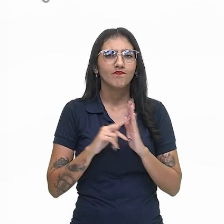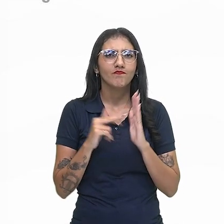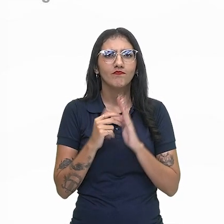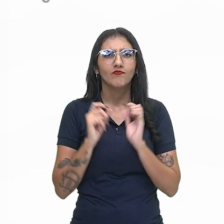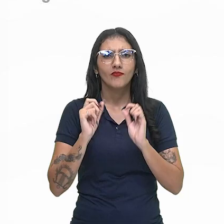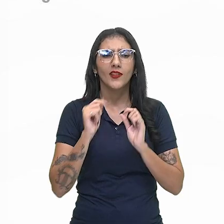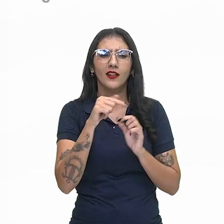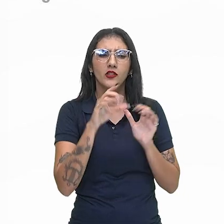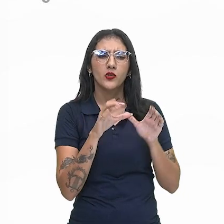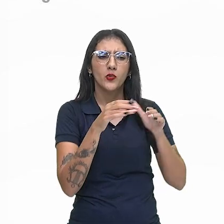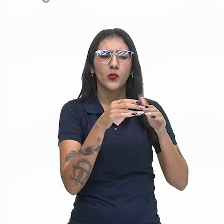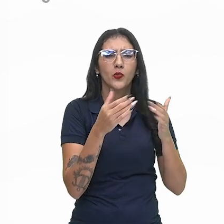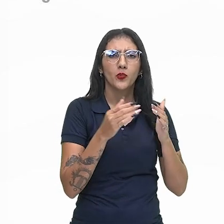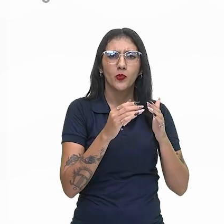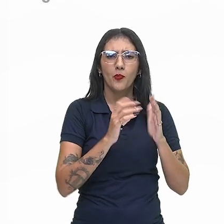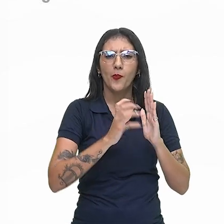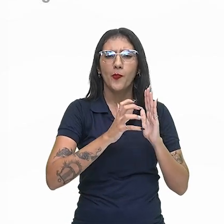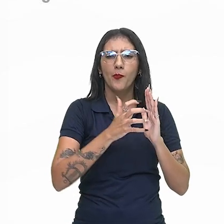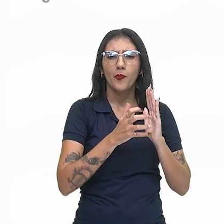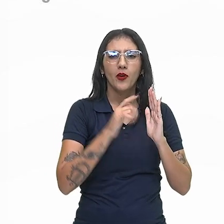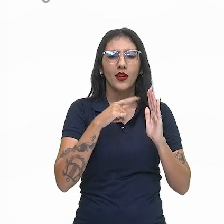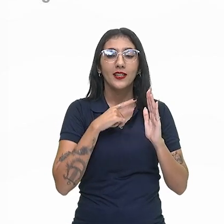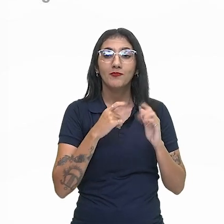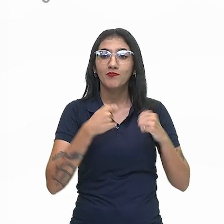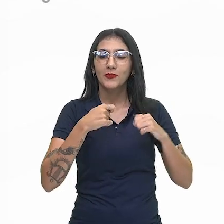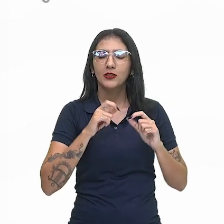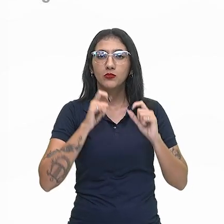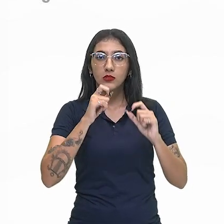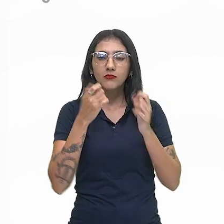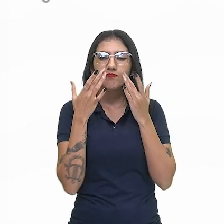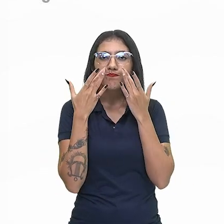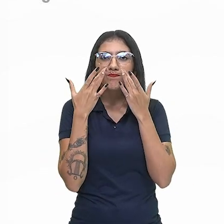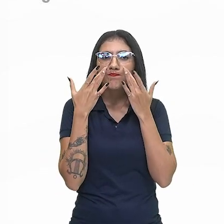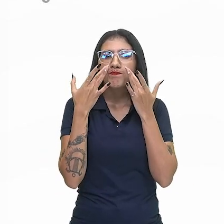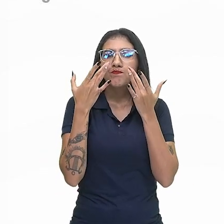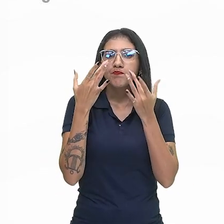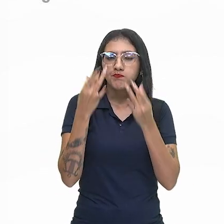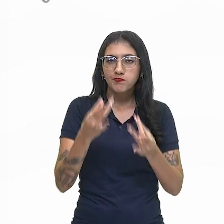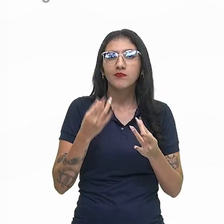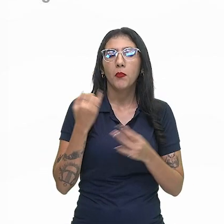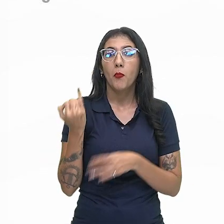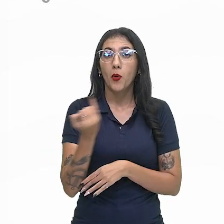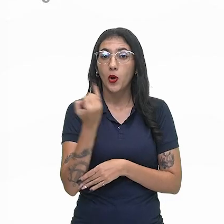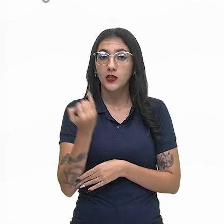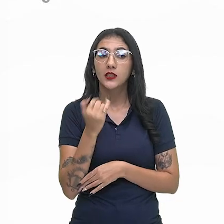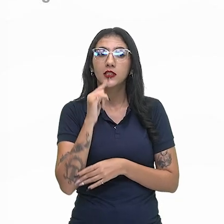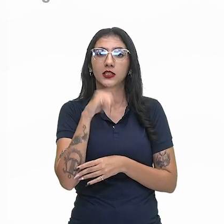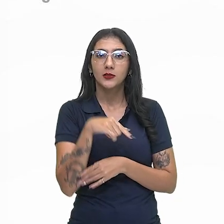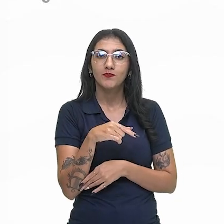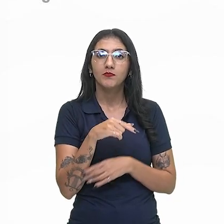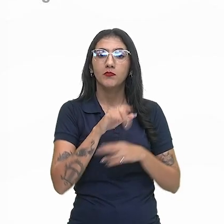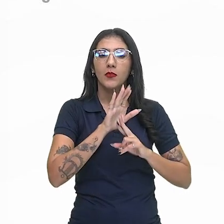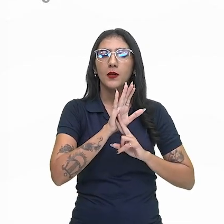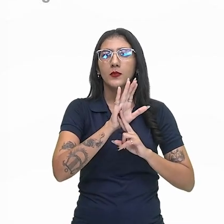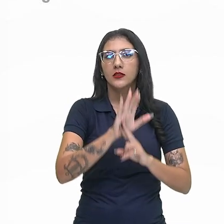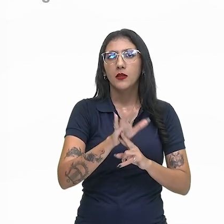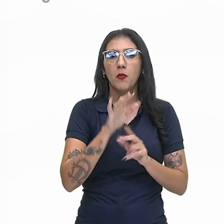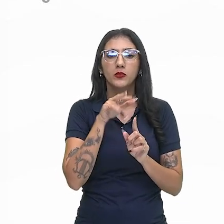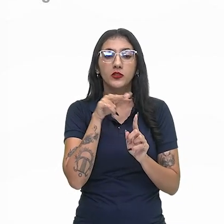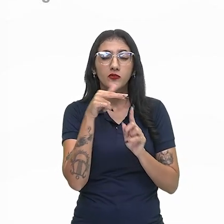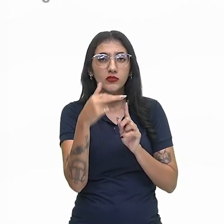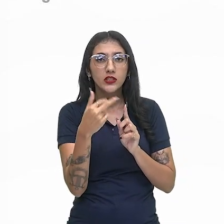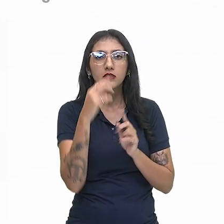político vai representar, isso tem que ficar muito claro, um ponto de vista, uma